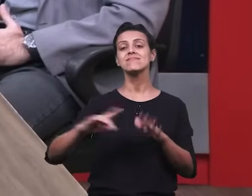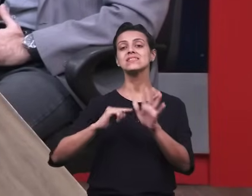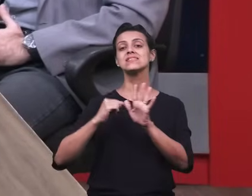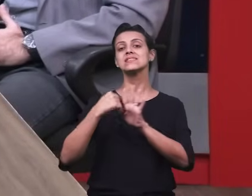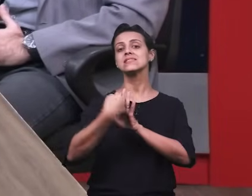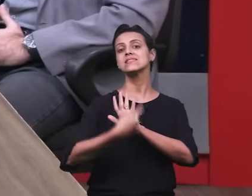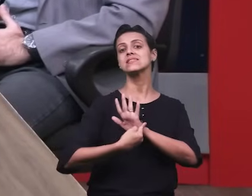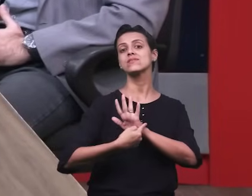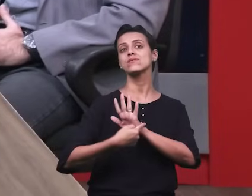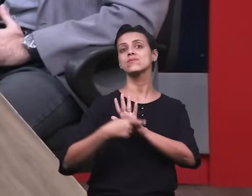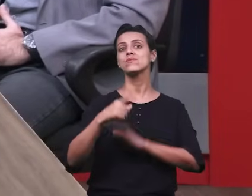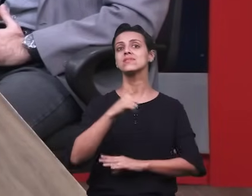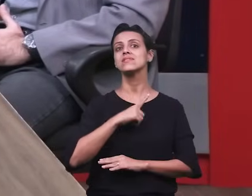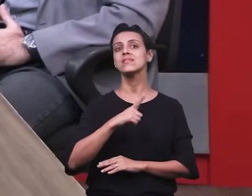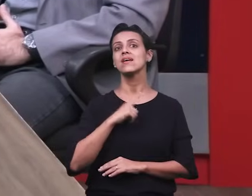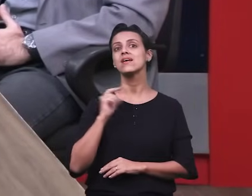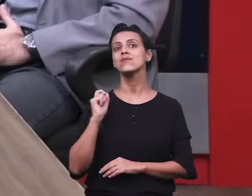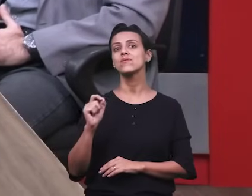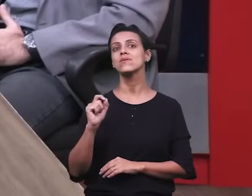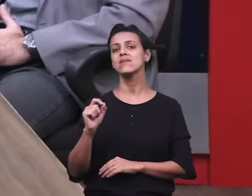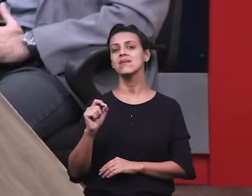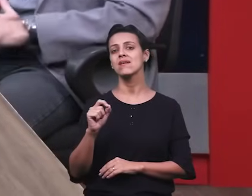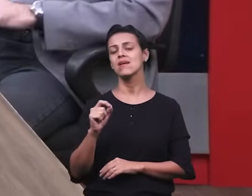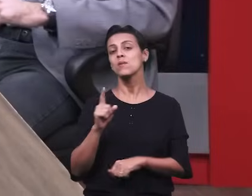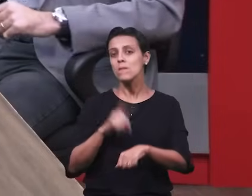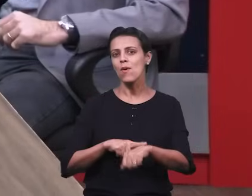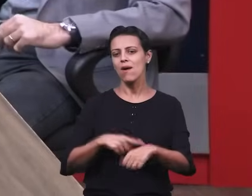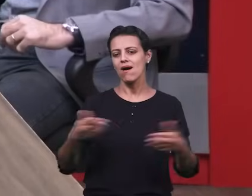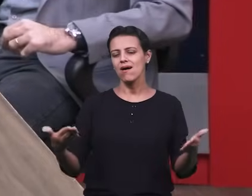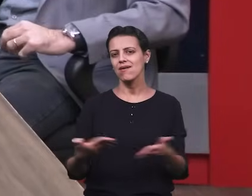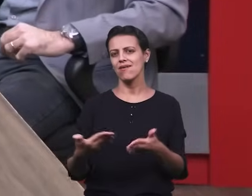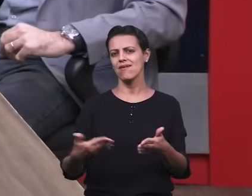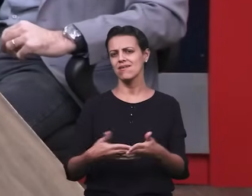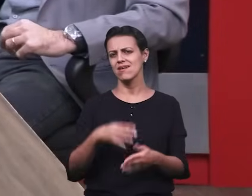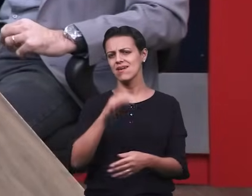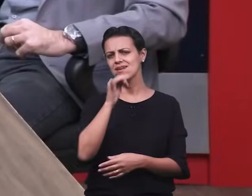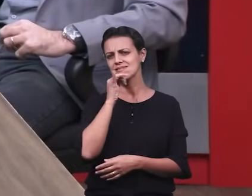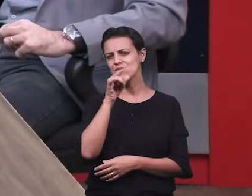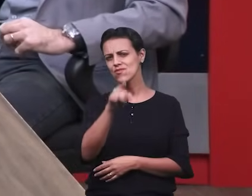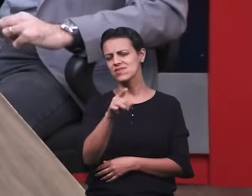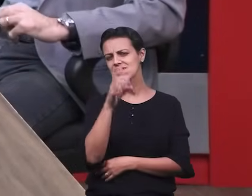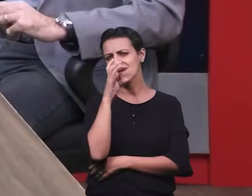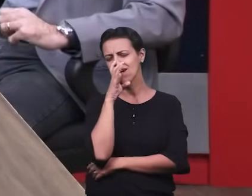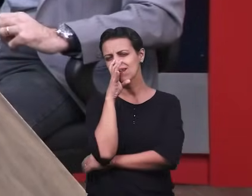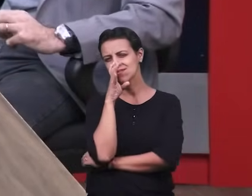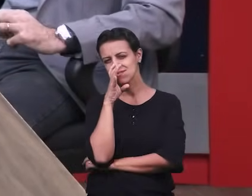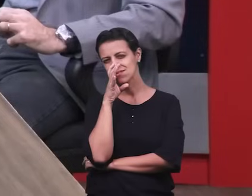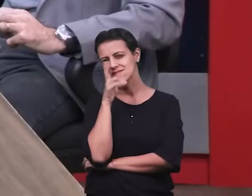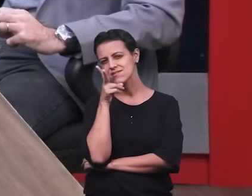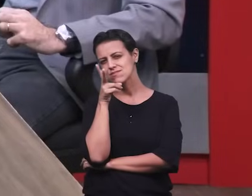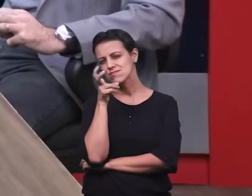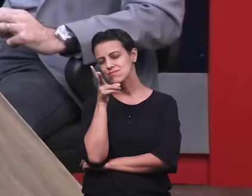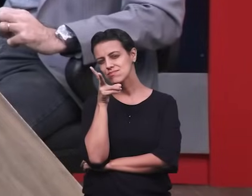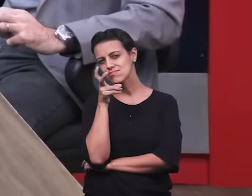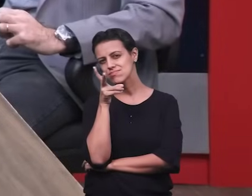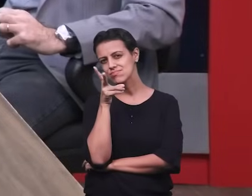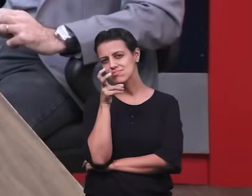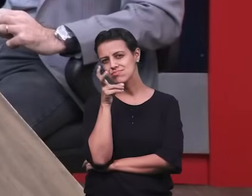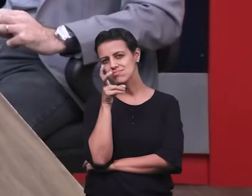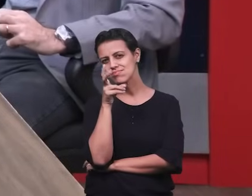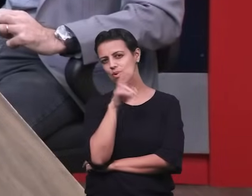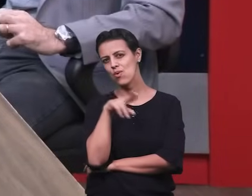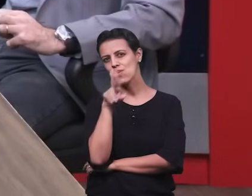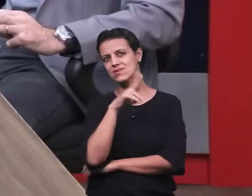eles estão atuando neste momento. Você que nos assiste, você está observando através desses órgãos